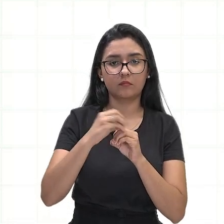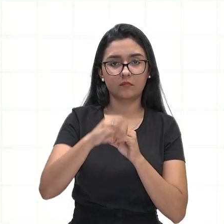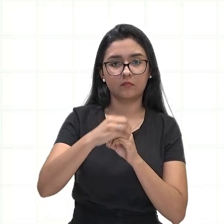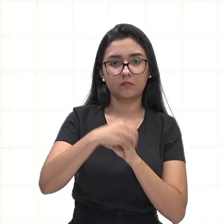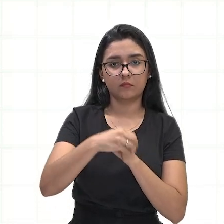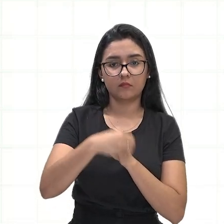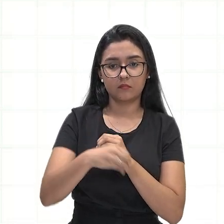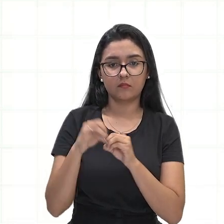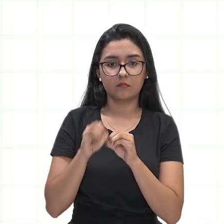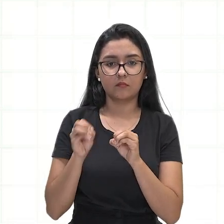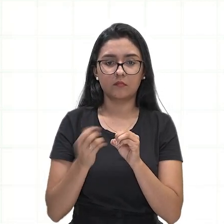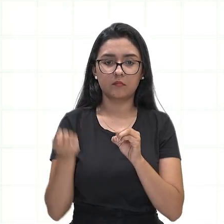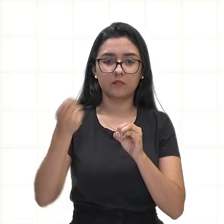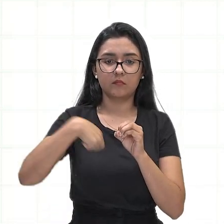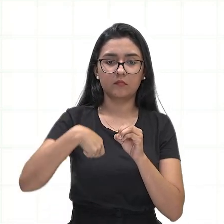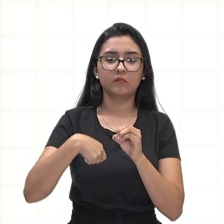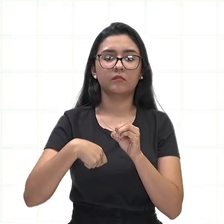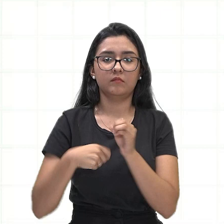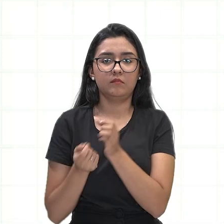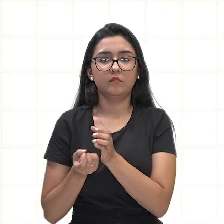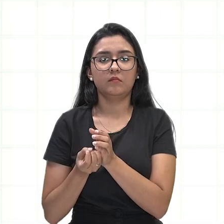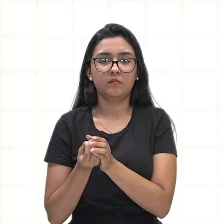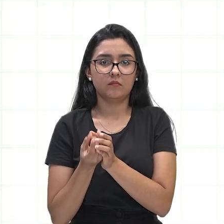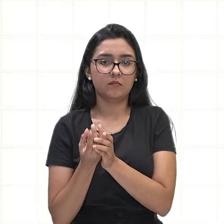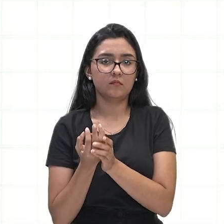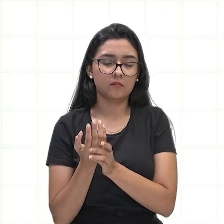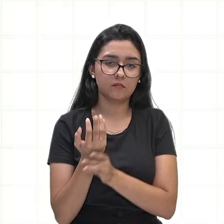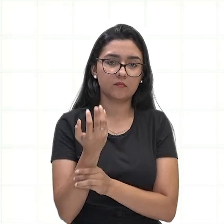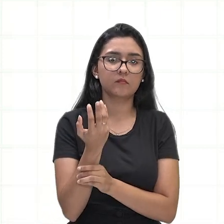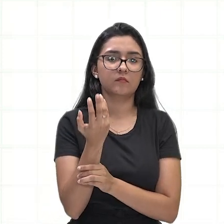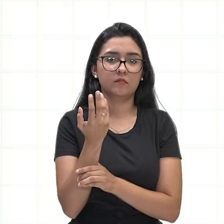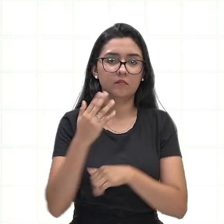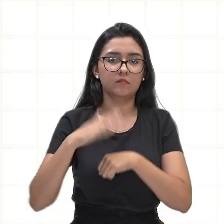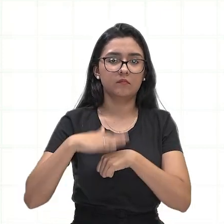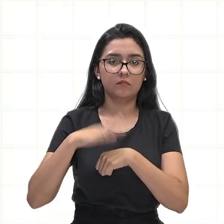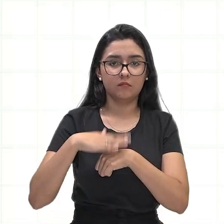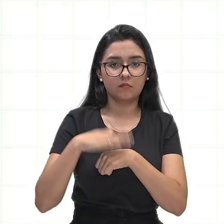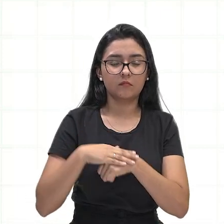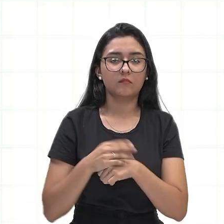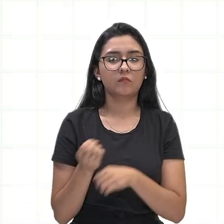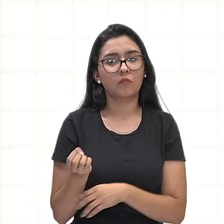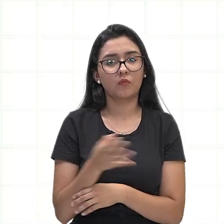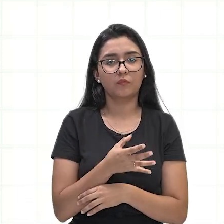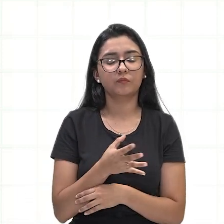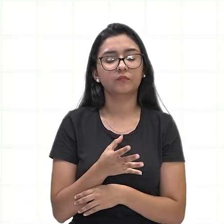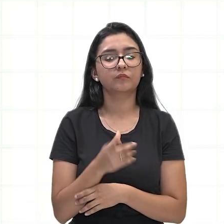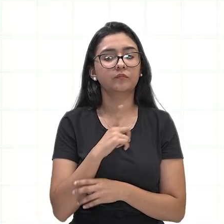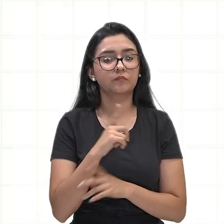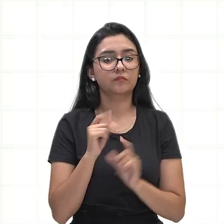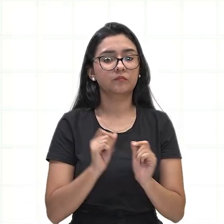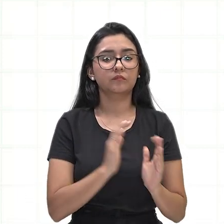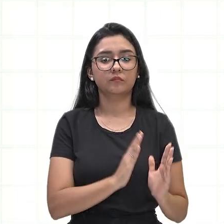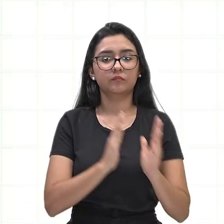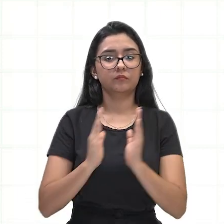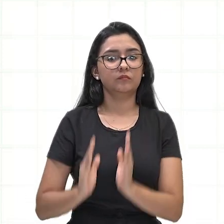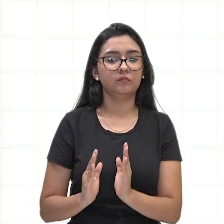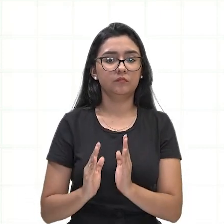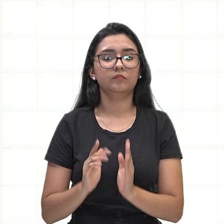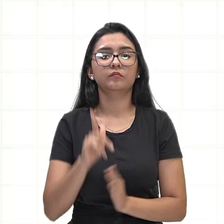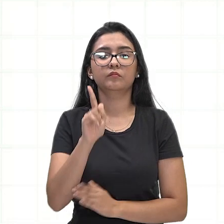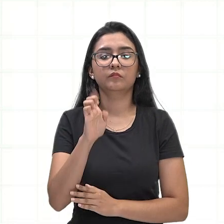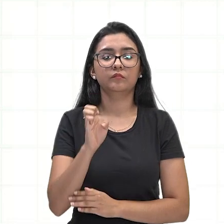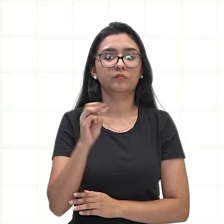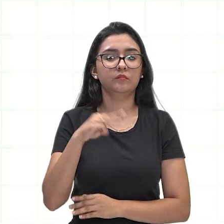mesmo. E cada pedaço é capaz de se reconstituir e formar um novo indivíduo. Então a gente tem aí o que se chama